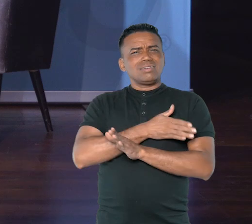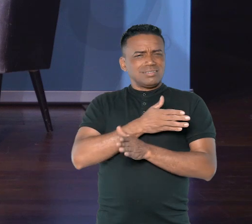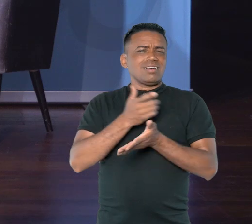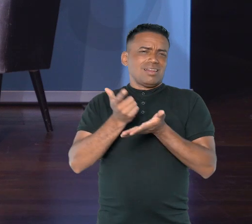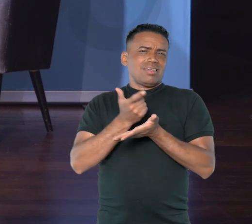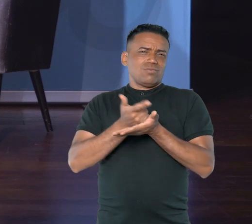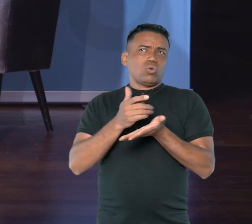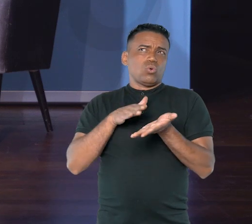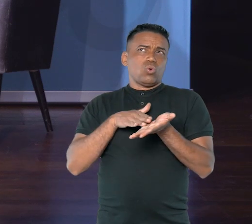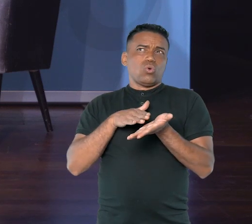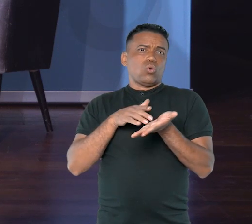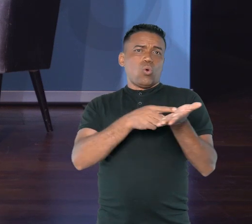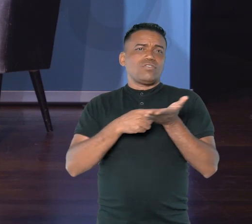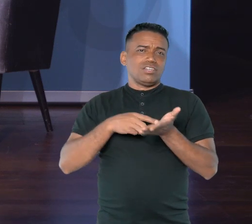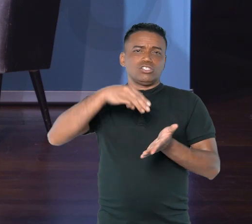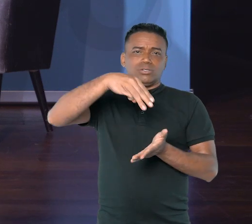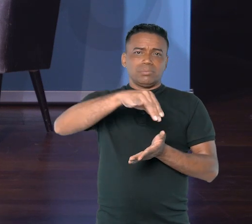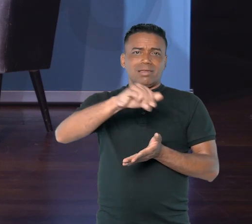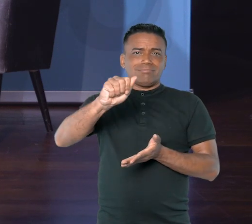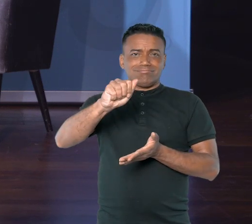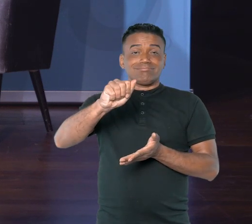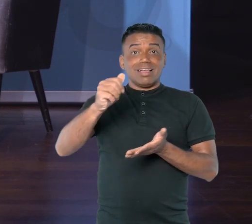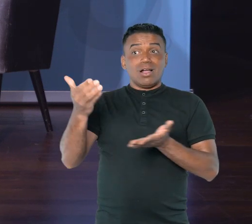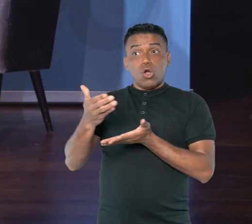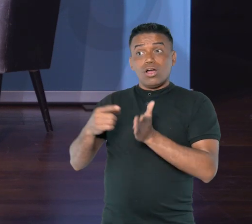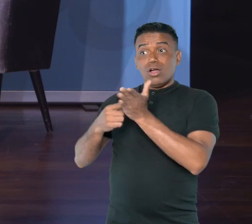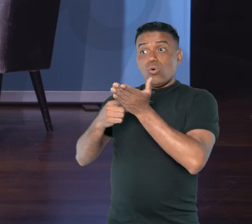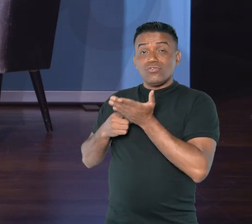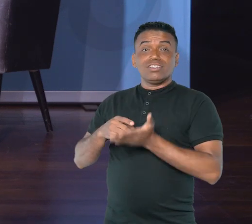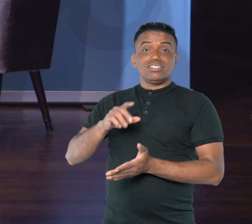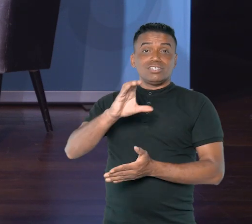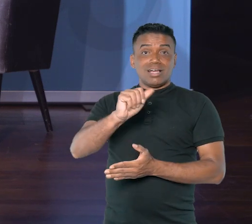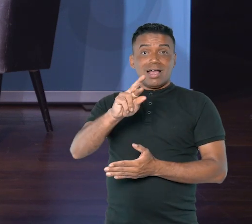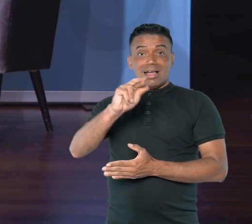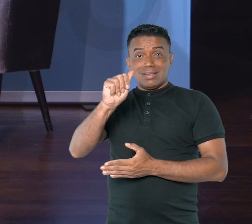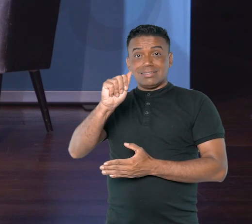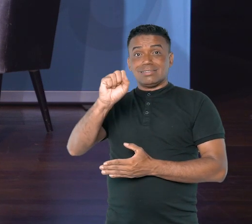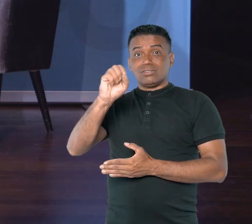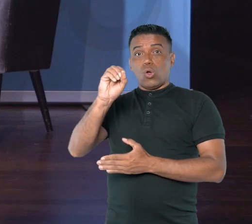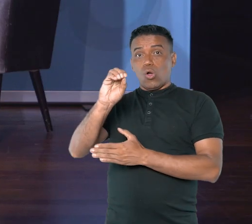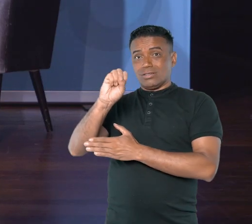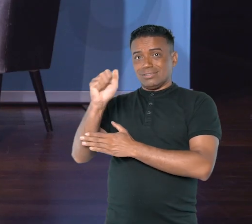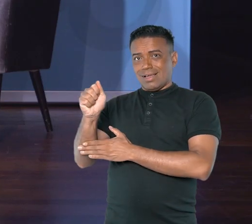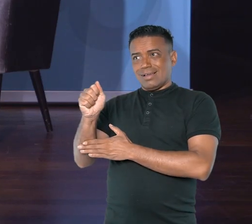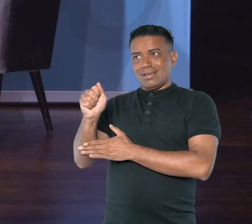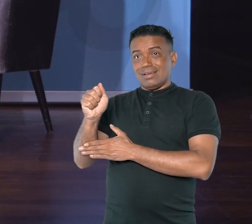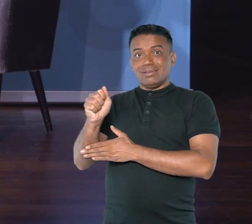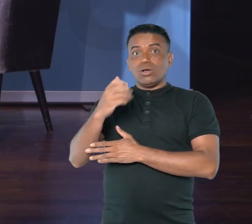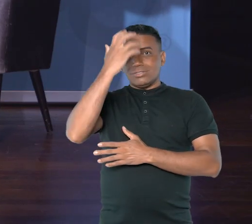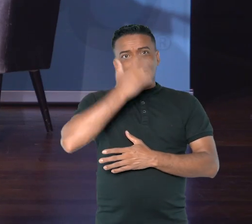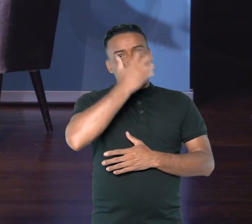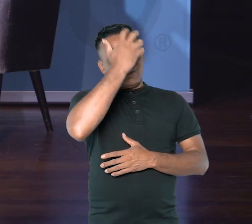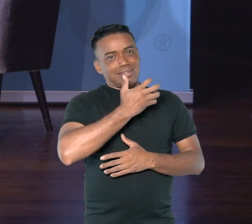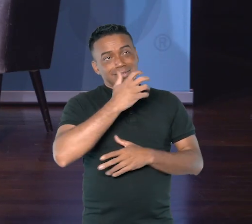o convite ao Mia foi um convite que eu fiz, e agora o convite ao Carrascosa foi um convite que eu fiz. São as 2 únicas certezas que eu tenho: